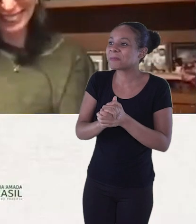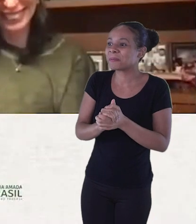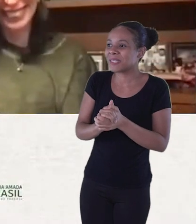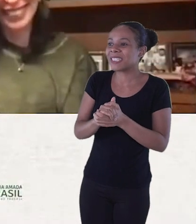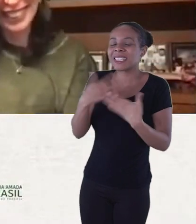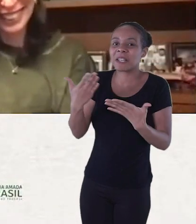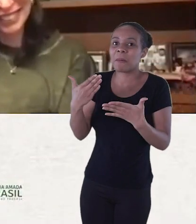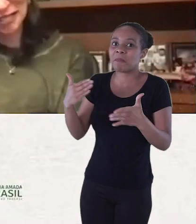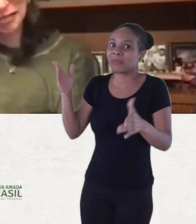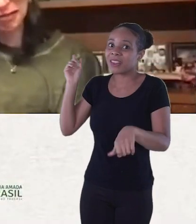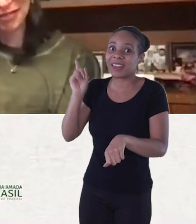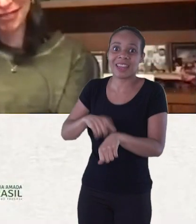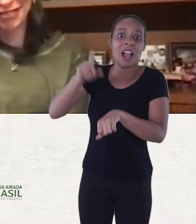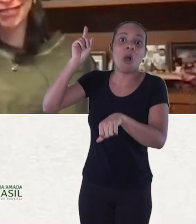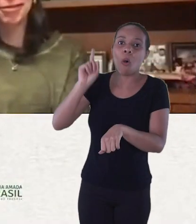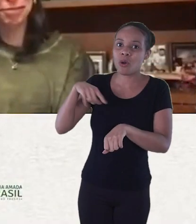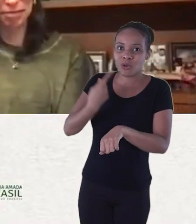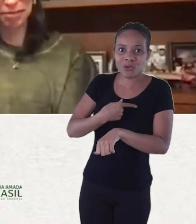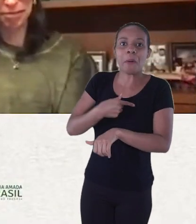hora. Verdade.